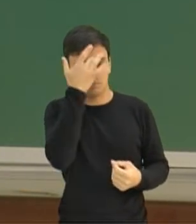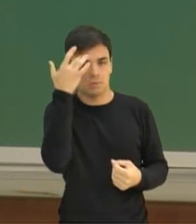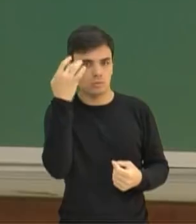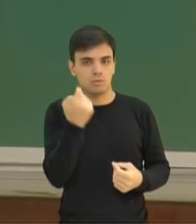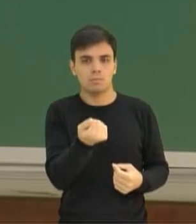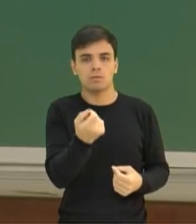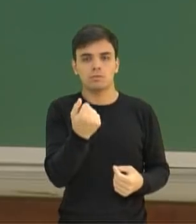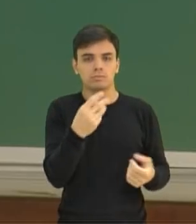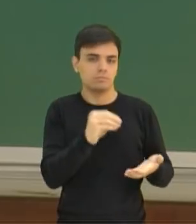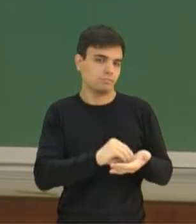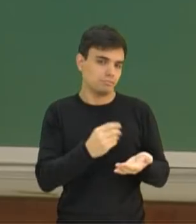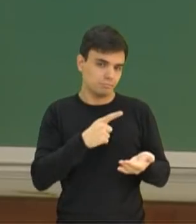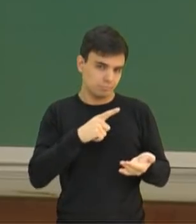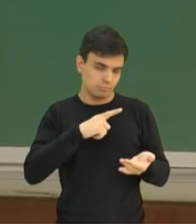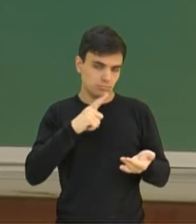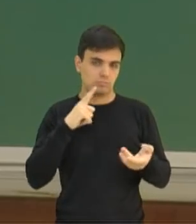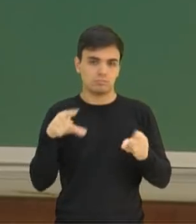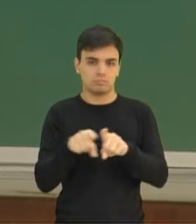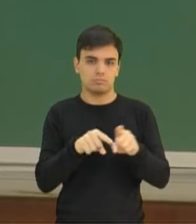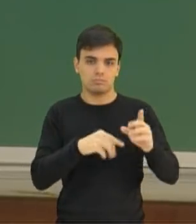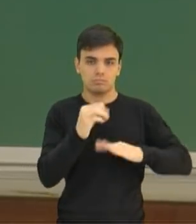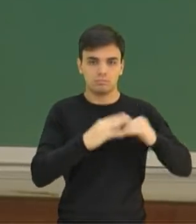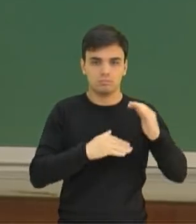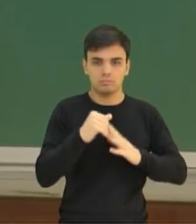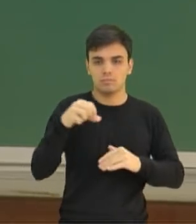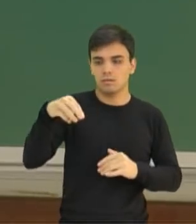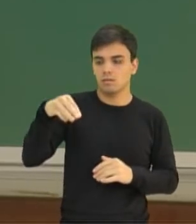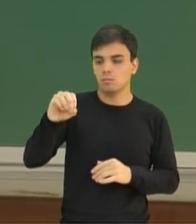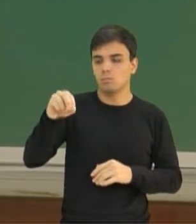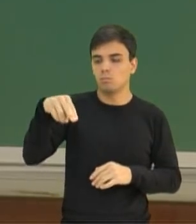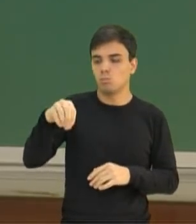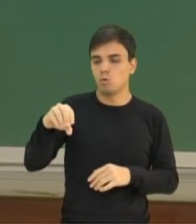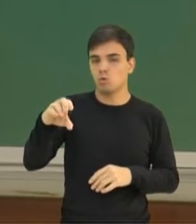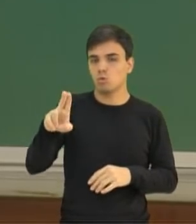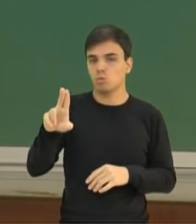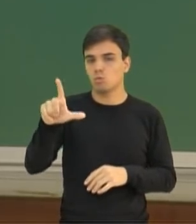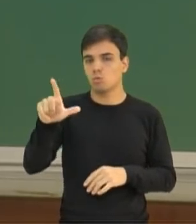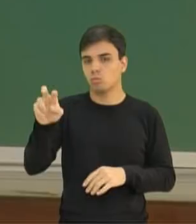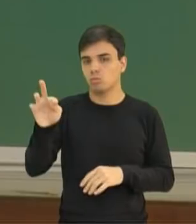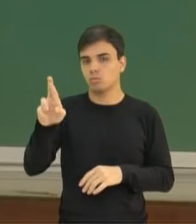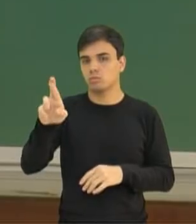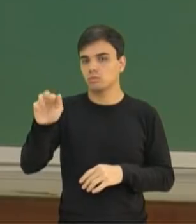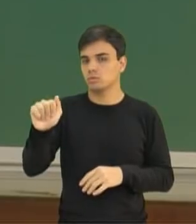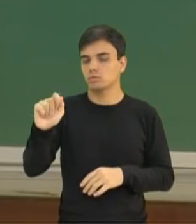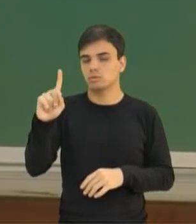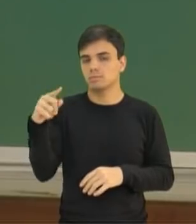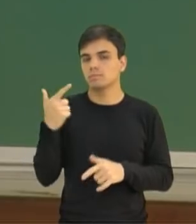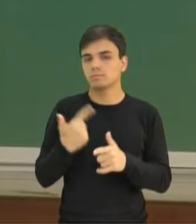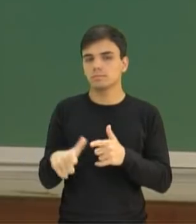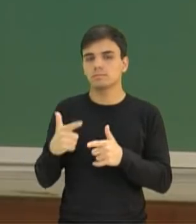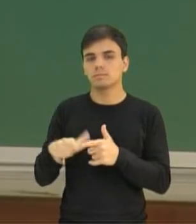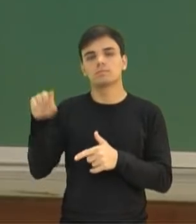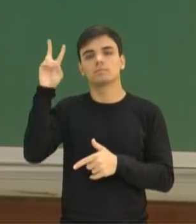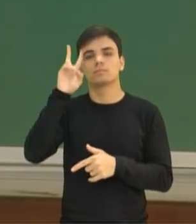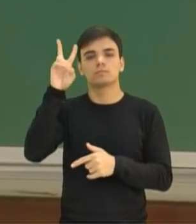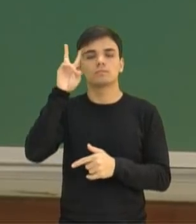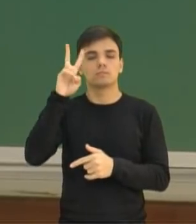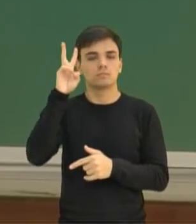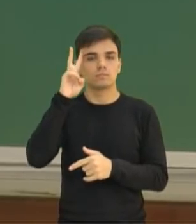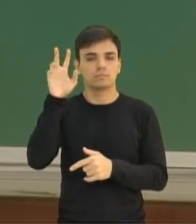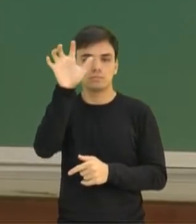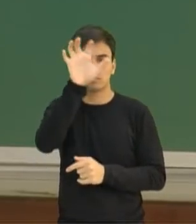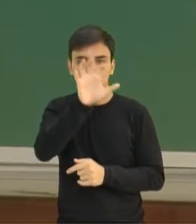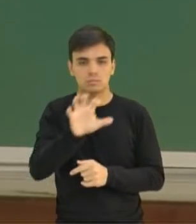para a produção, principalmente lá da monocultura para exportação. Tudo isso são problemas históricos da região,